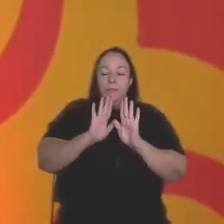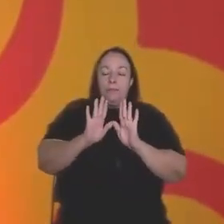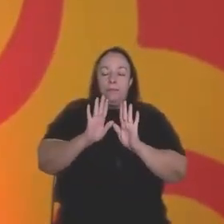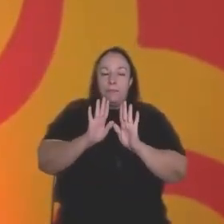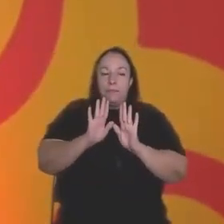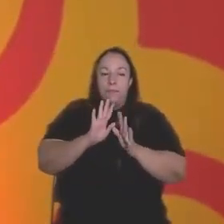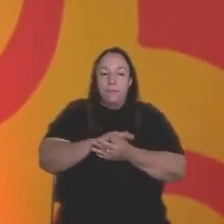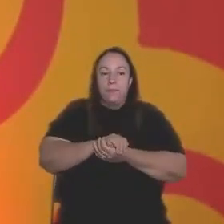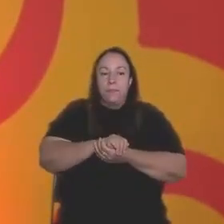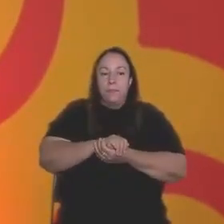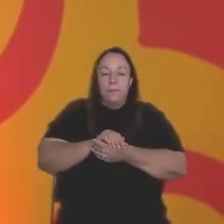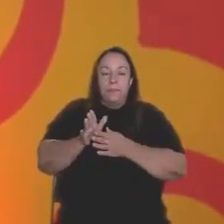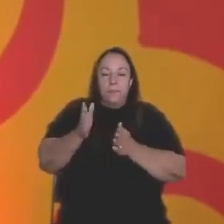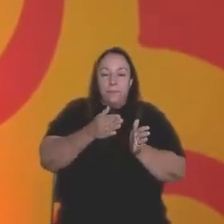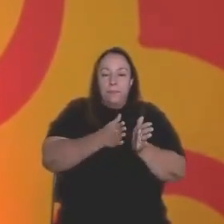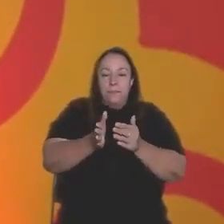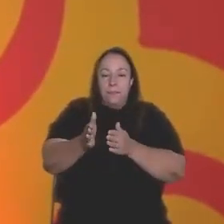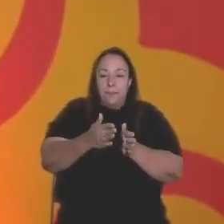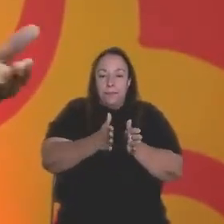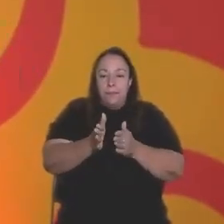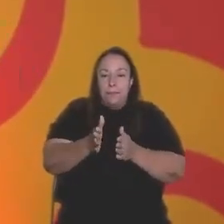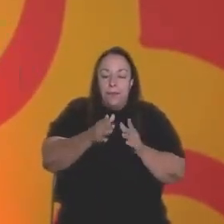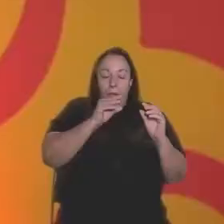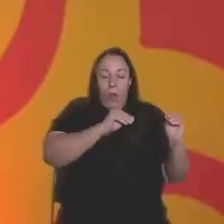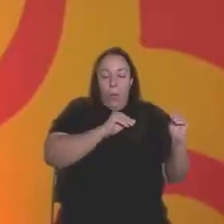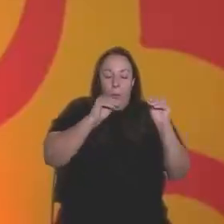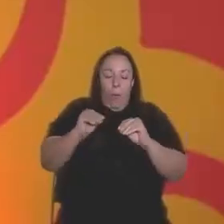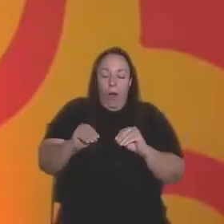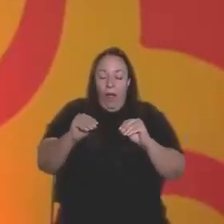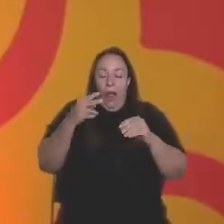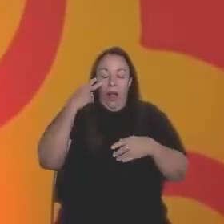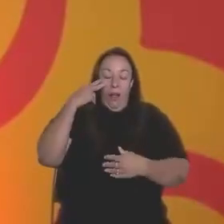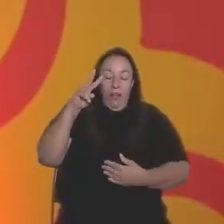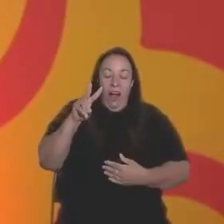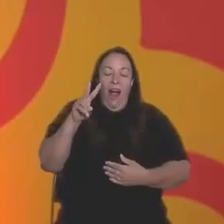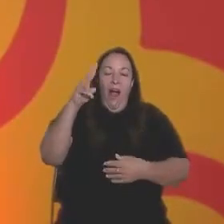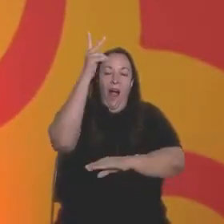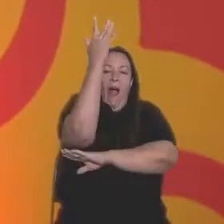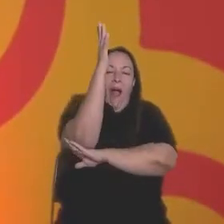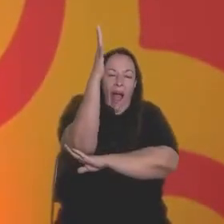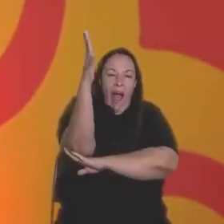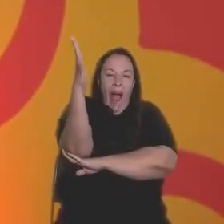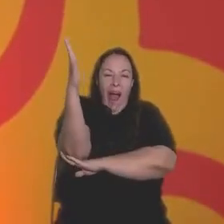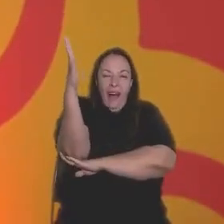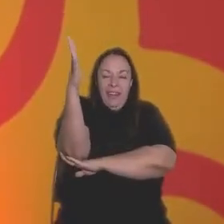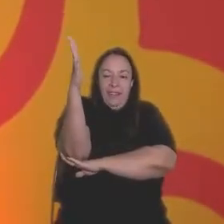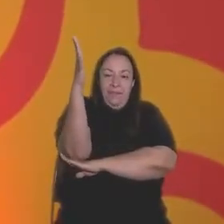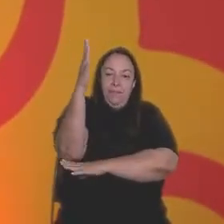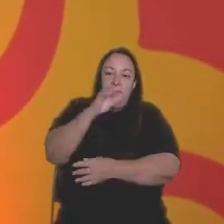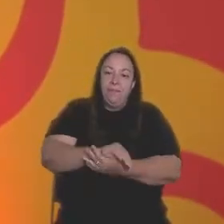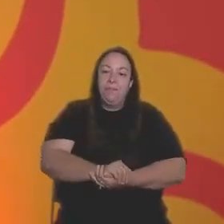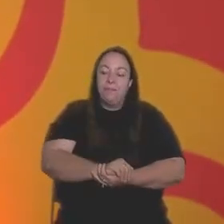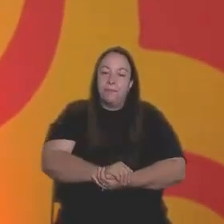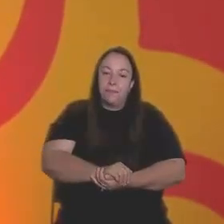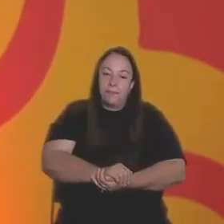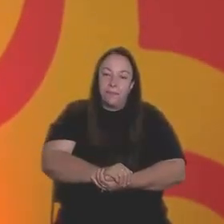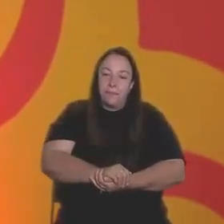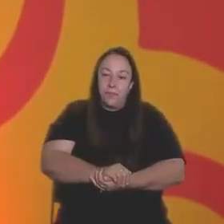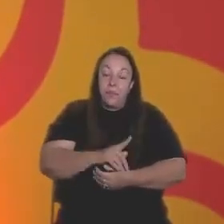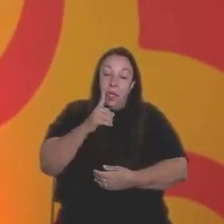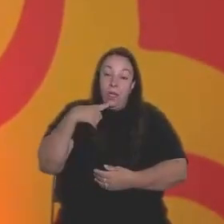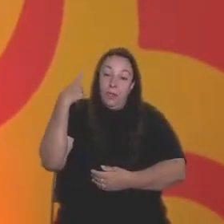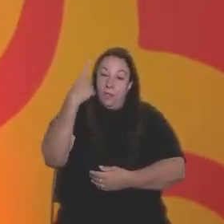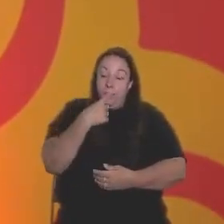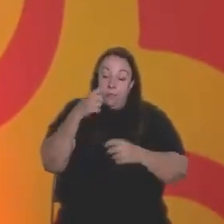ali para atrapalhar o caminho. E a gente mudar essa visão e voltar a enxergar a árvore como parte